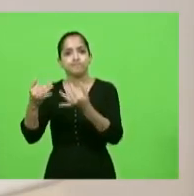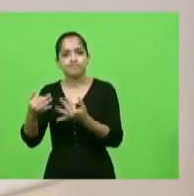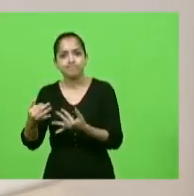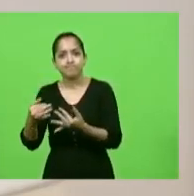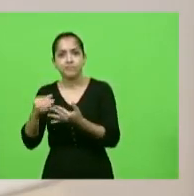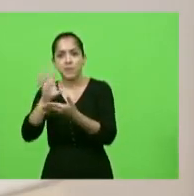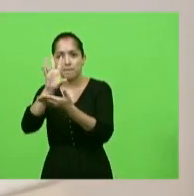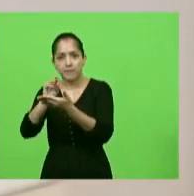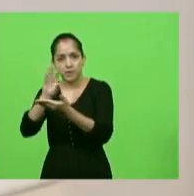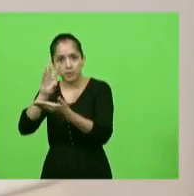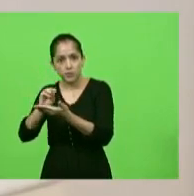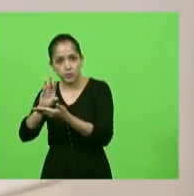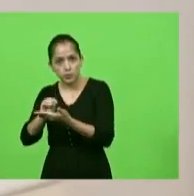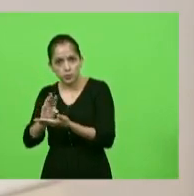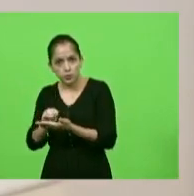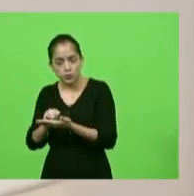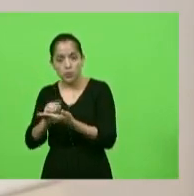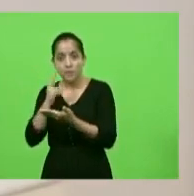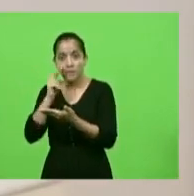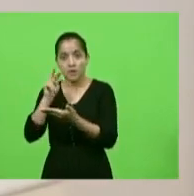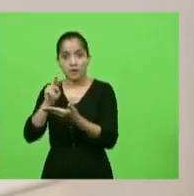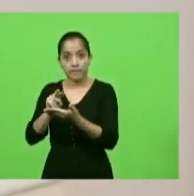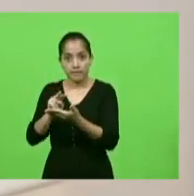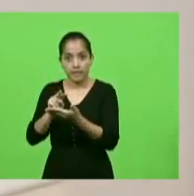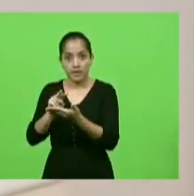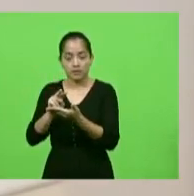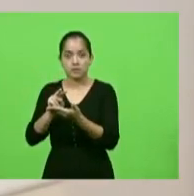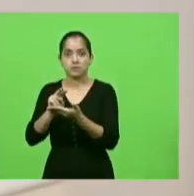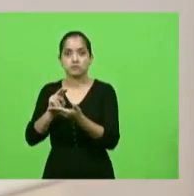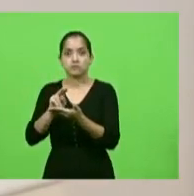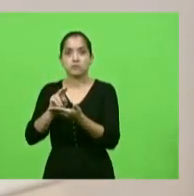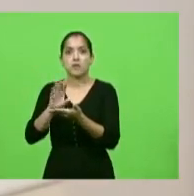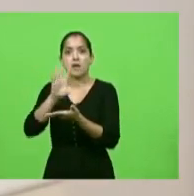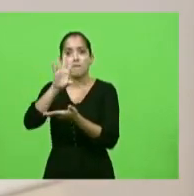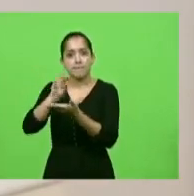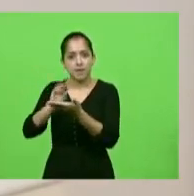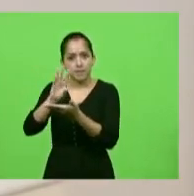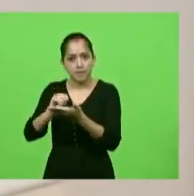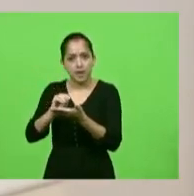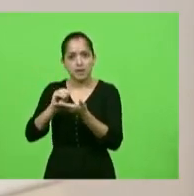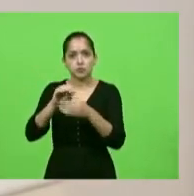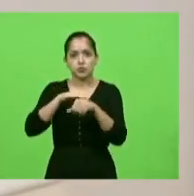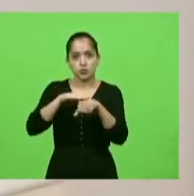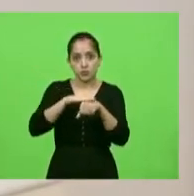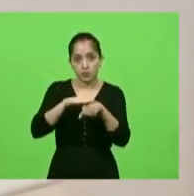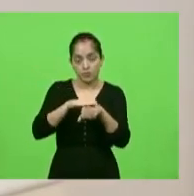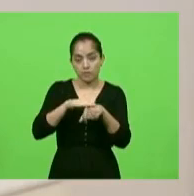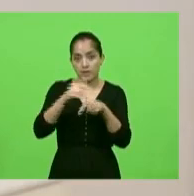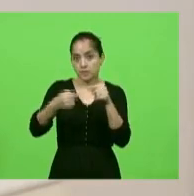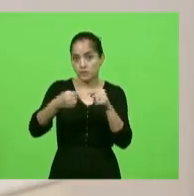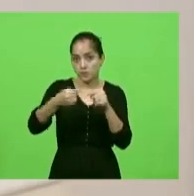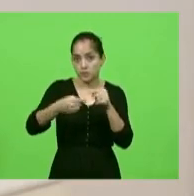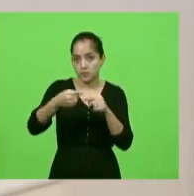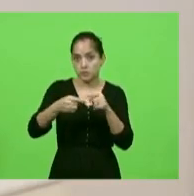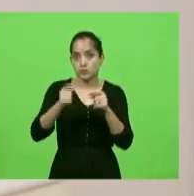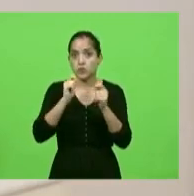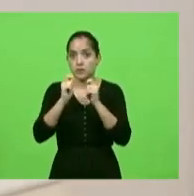que conseguiria visualizar através dos prints, né, das conversas com a assessoria, e ele vai